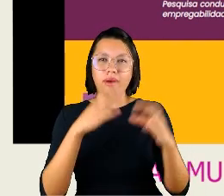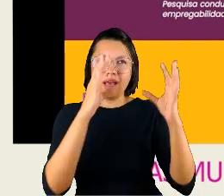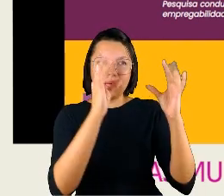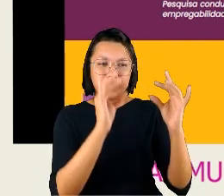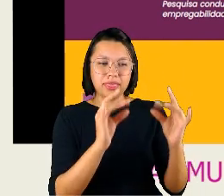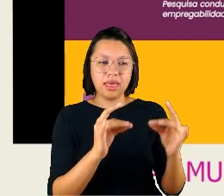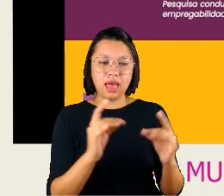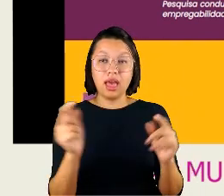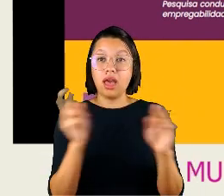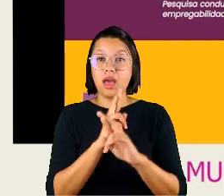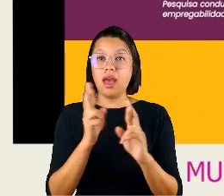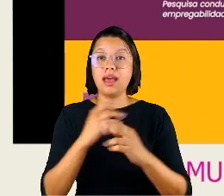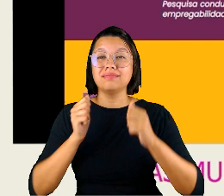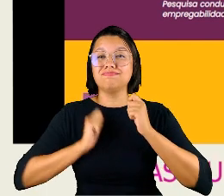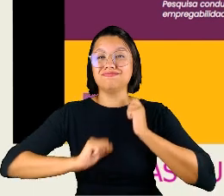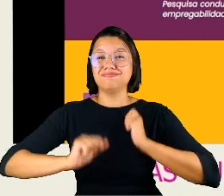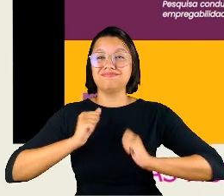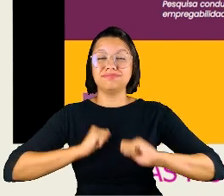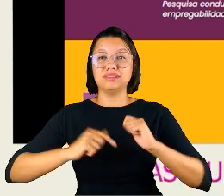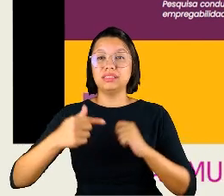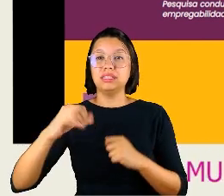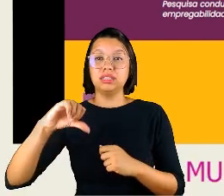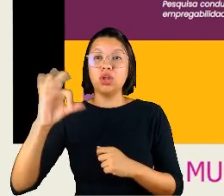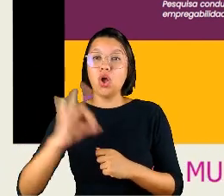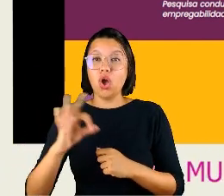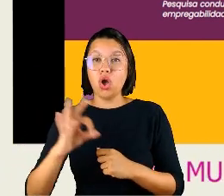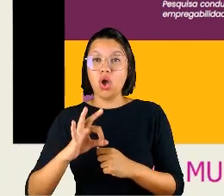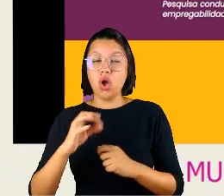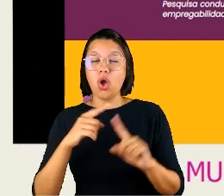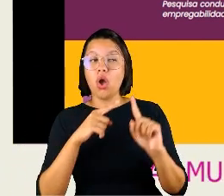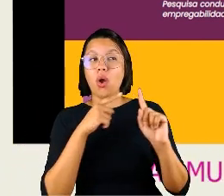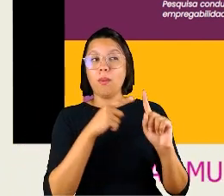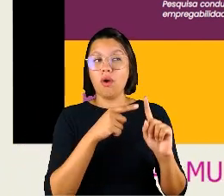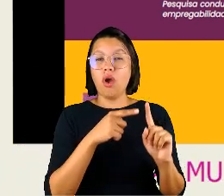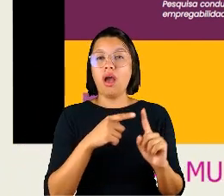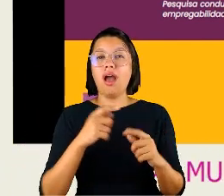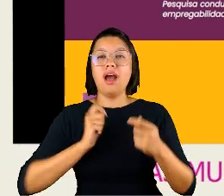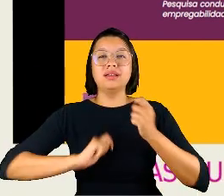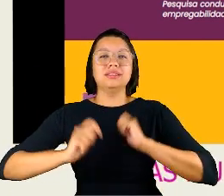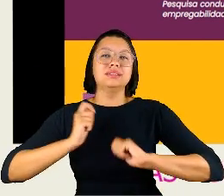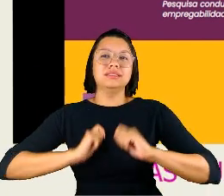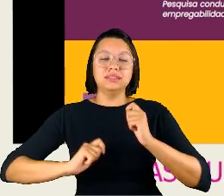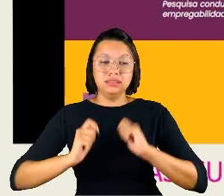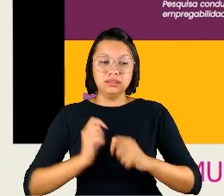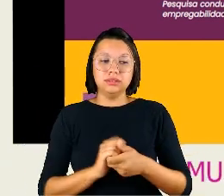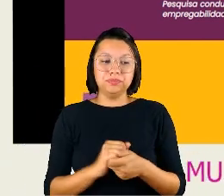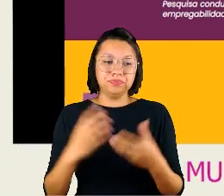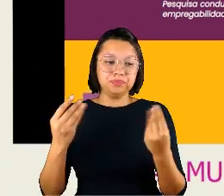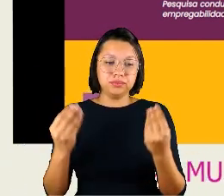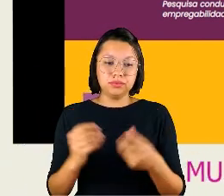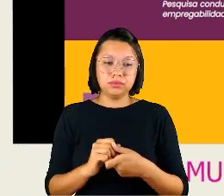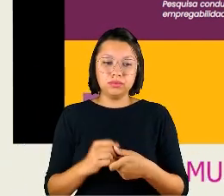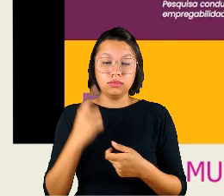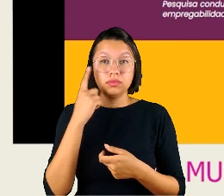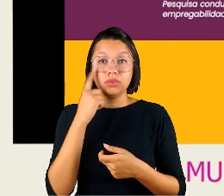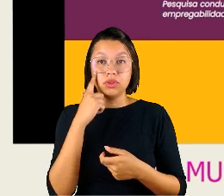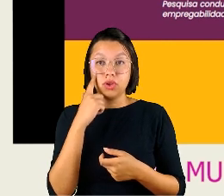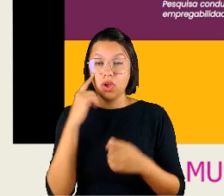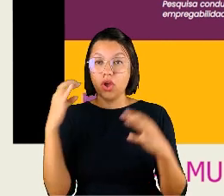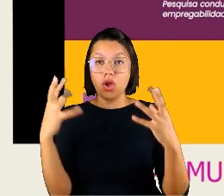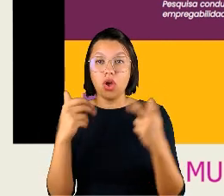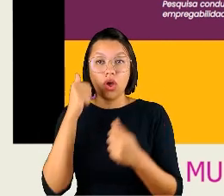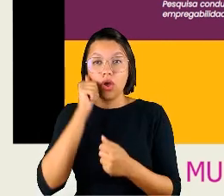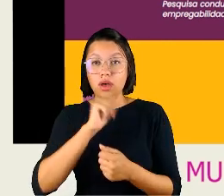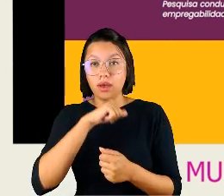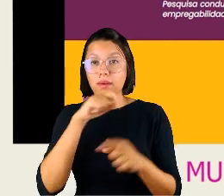na ansiedade. Então, 79% apontando muita ansiedade. E aí a gente está olhando para todas as